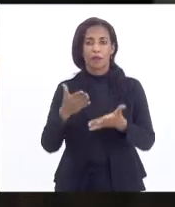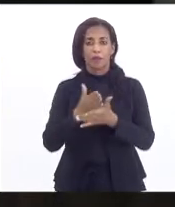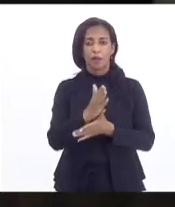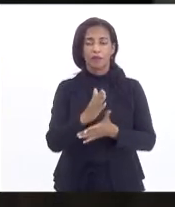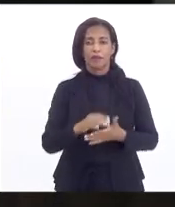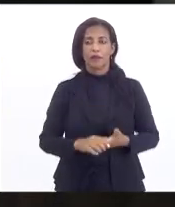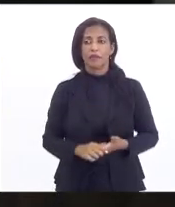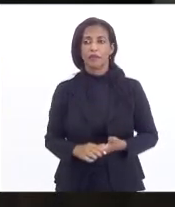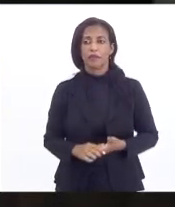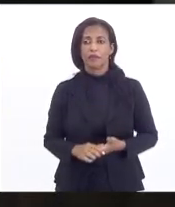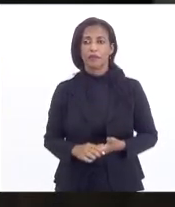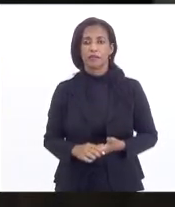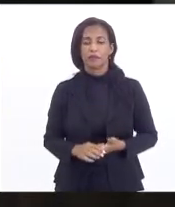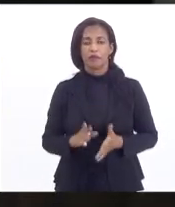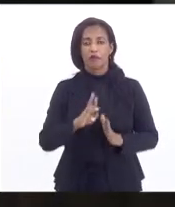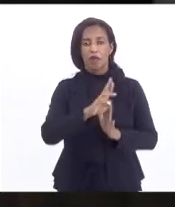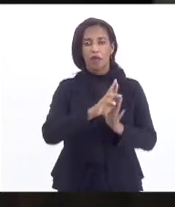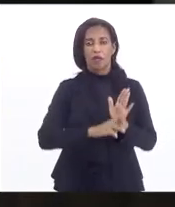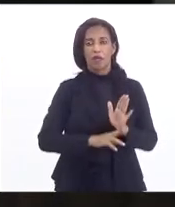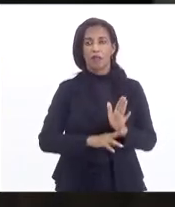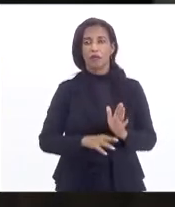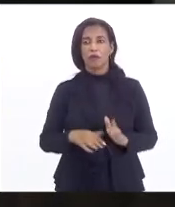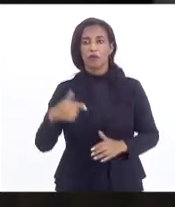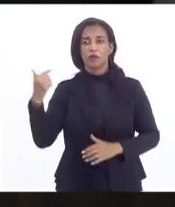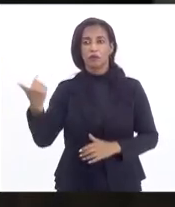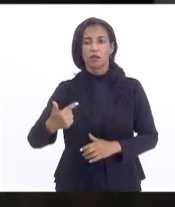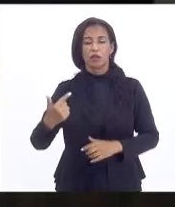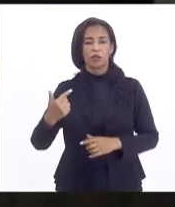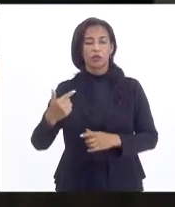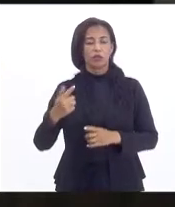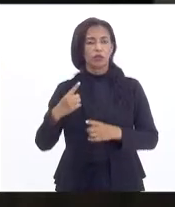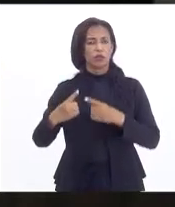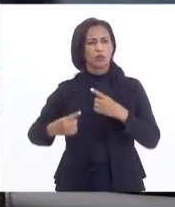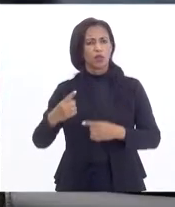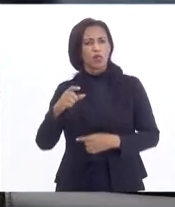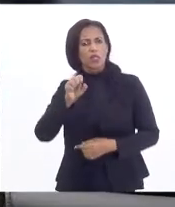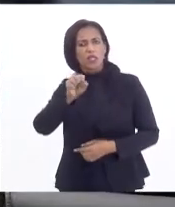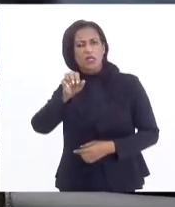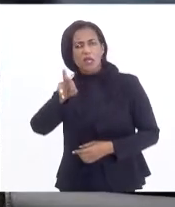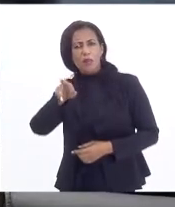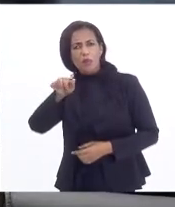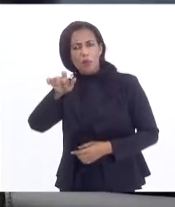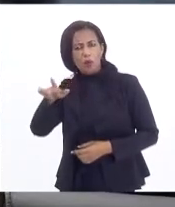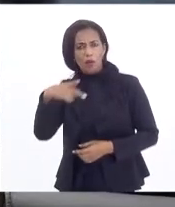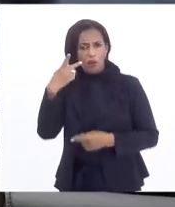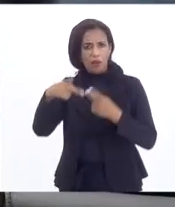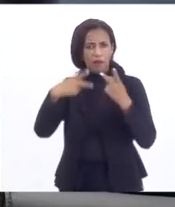aprovado. Vai a redação do vencido para a segunda discussão. Deputado Samuel, quer falar?